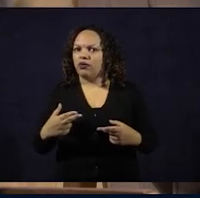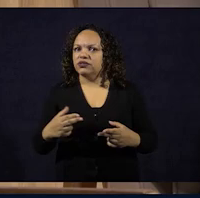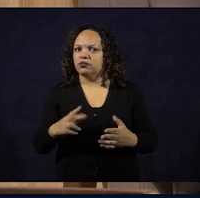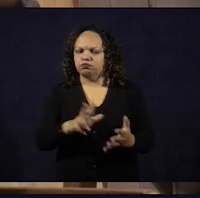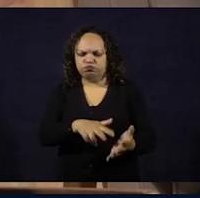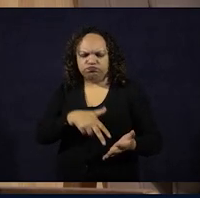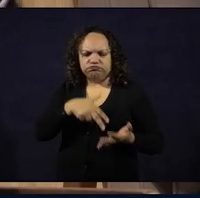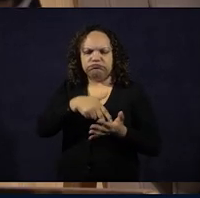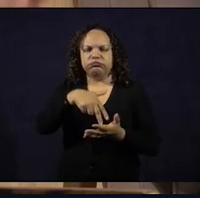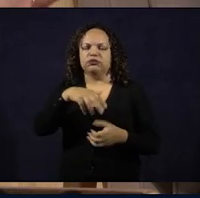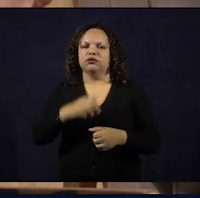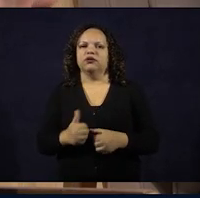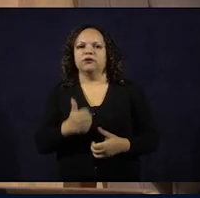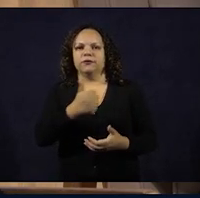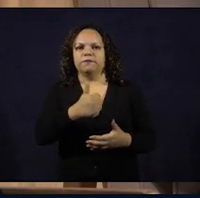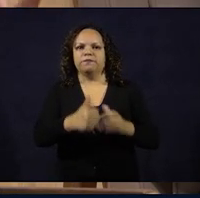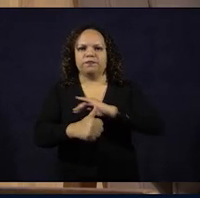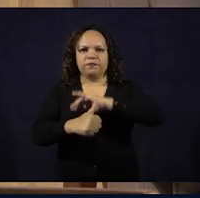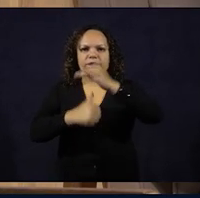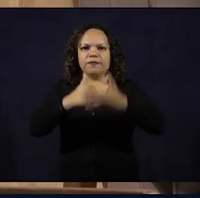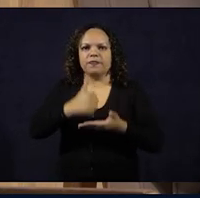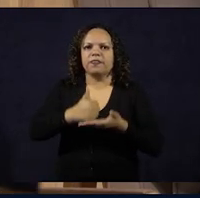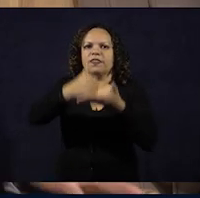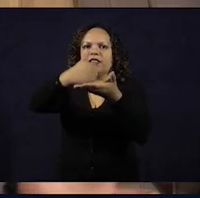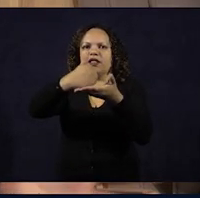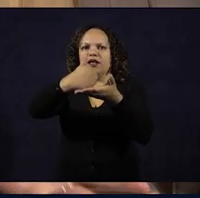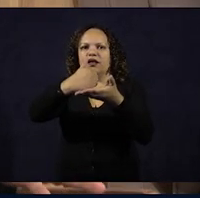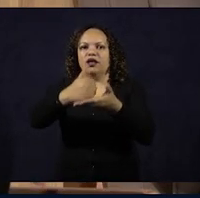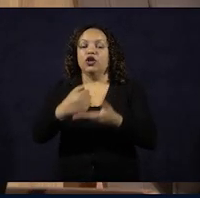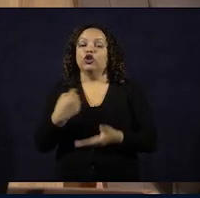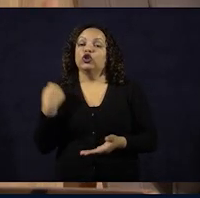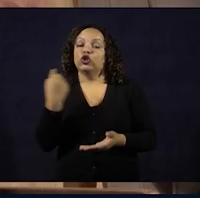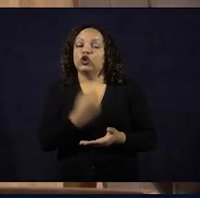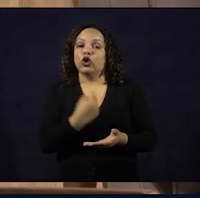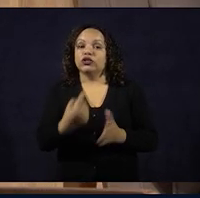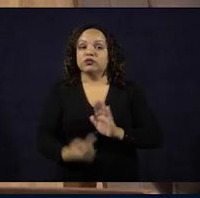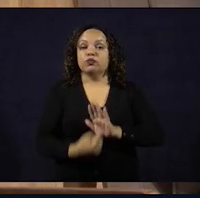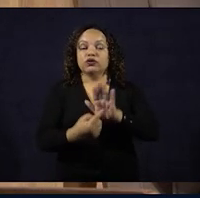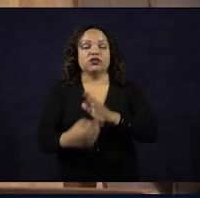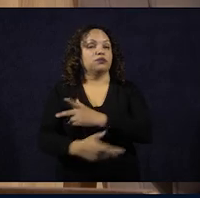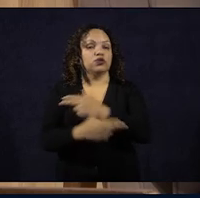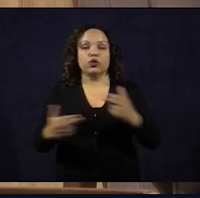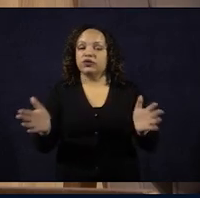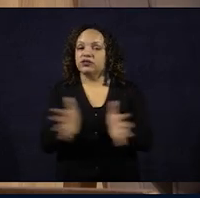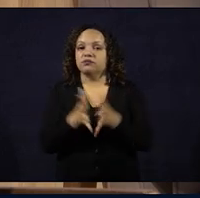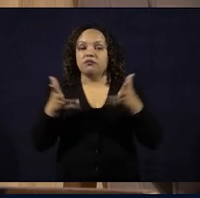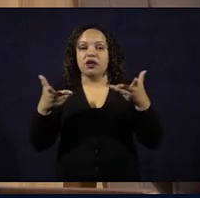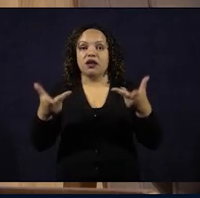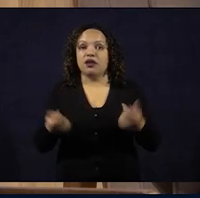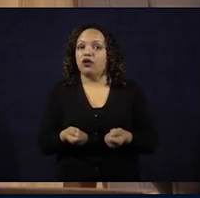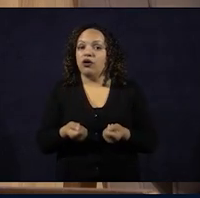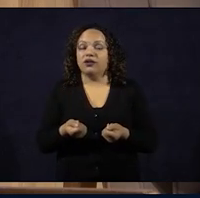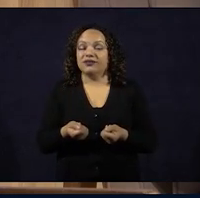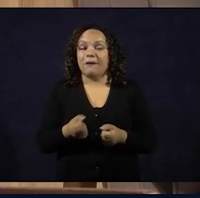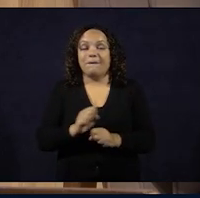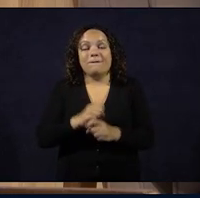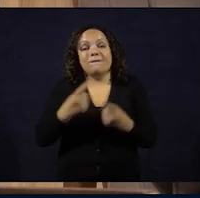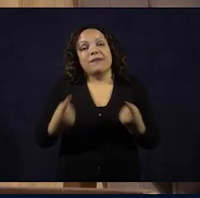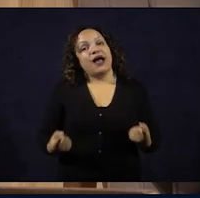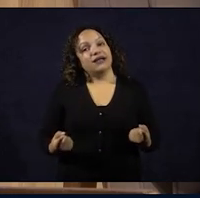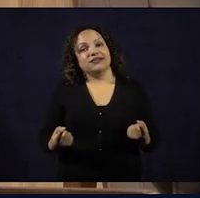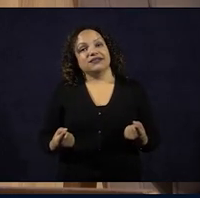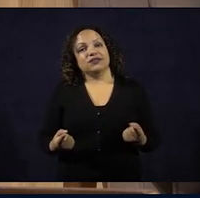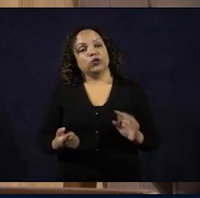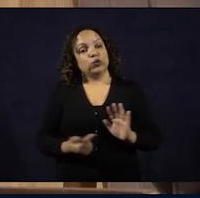que tá aí eu não apareço nenhuma mídia a gente contribui muito mais do que a Tesa para redução de aquecimento global a gente não fala sobre isso quando